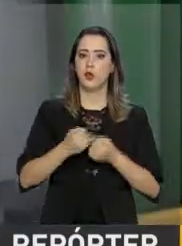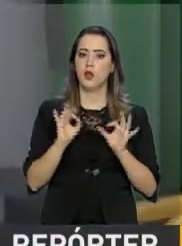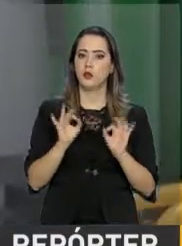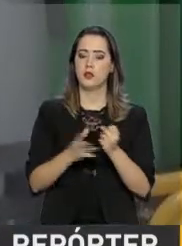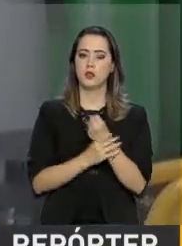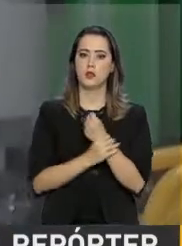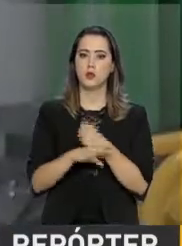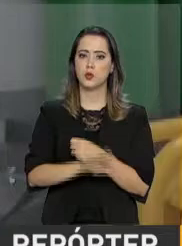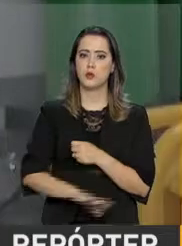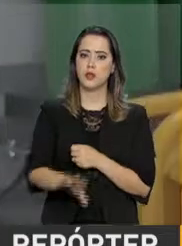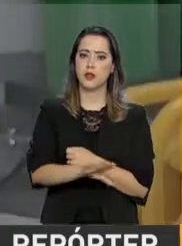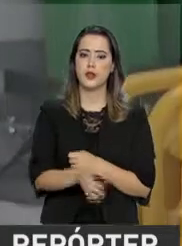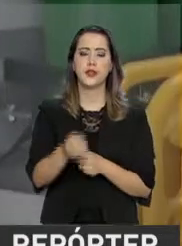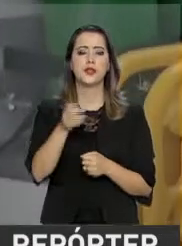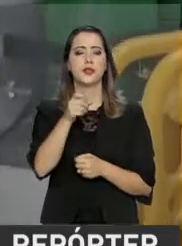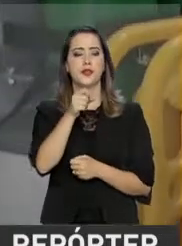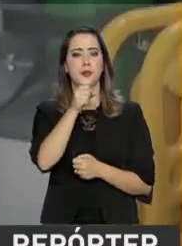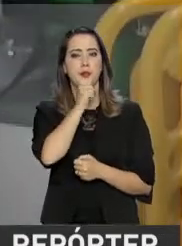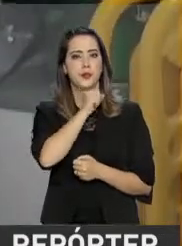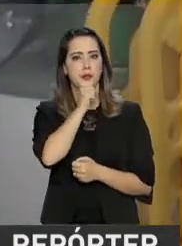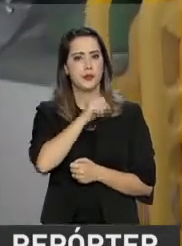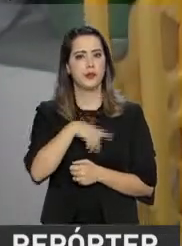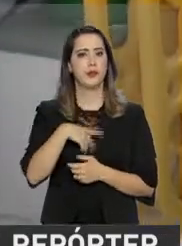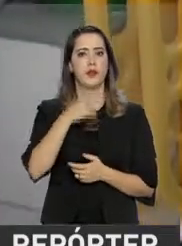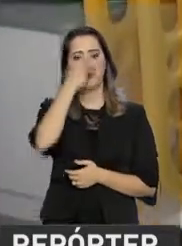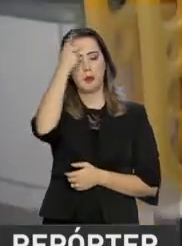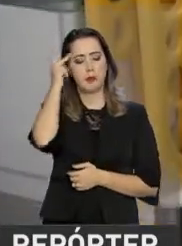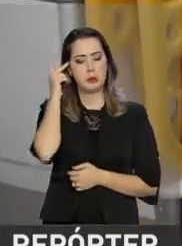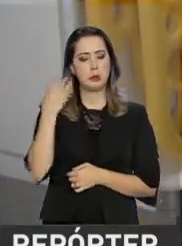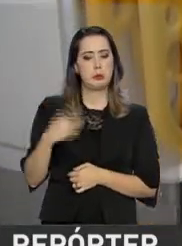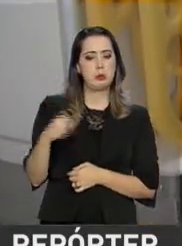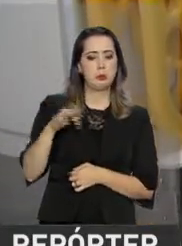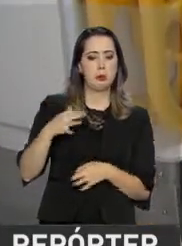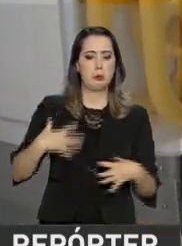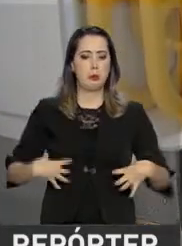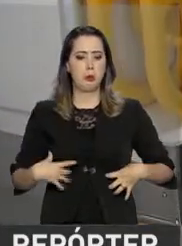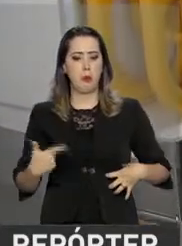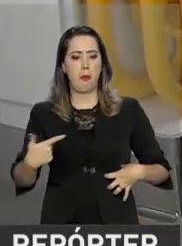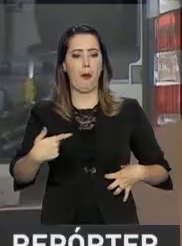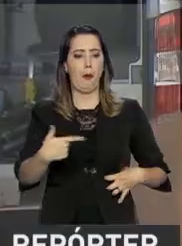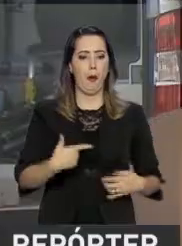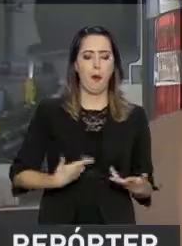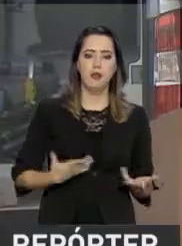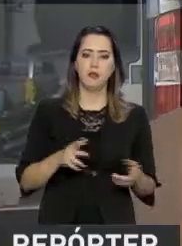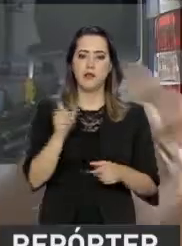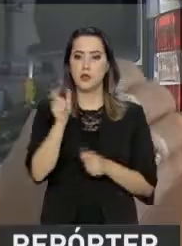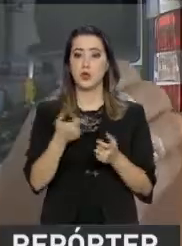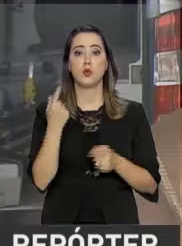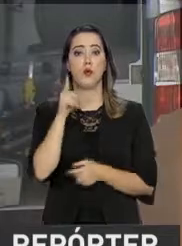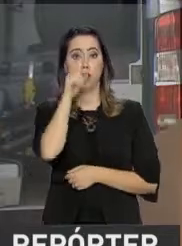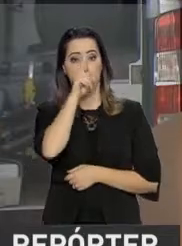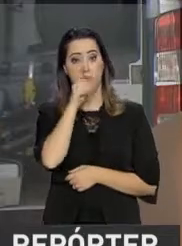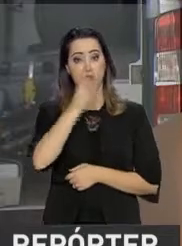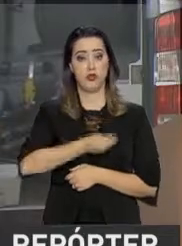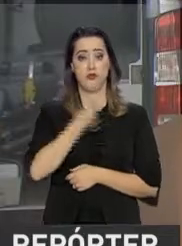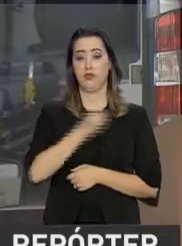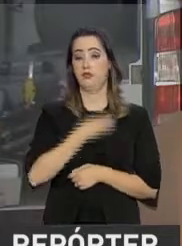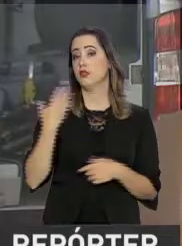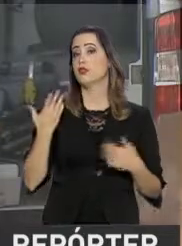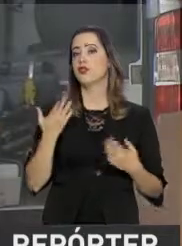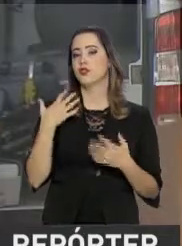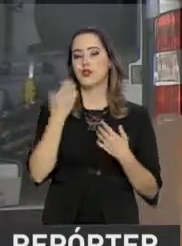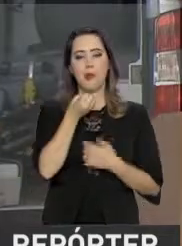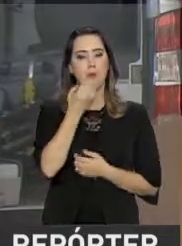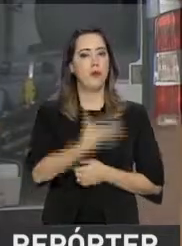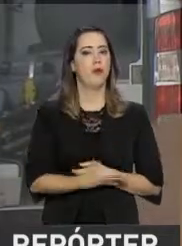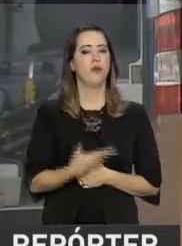para a criancinha, para o velho, para o acidentado, para o baleado, para o paciente de risco, já é um alívio muito grande. Você não